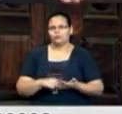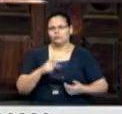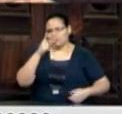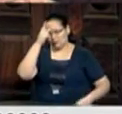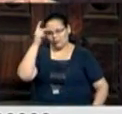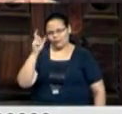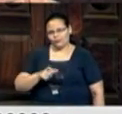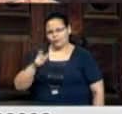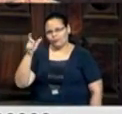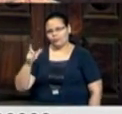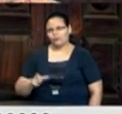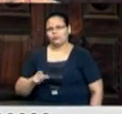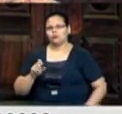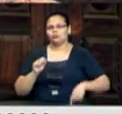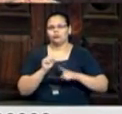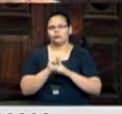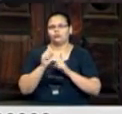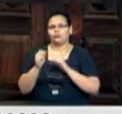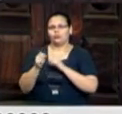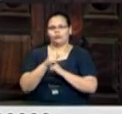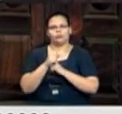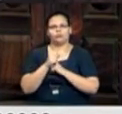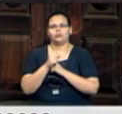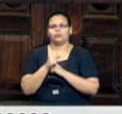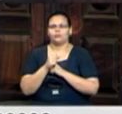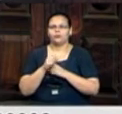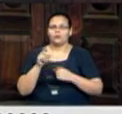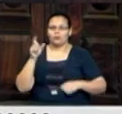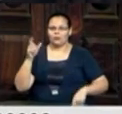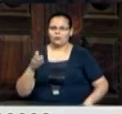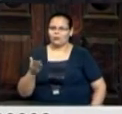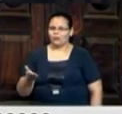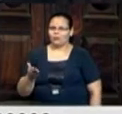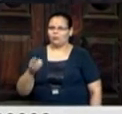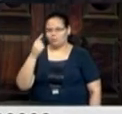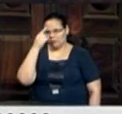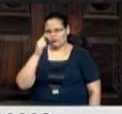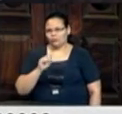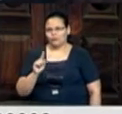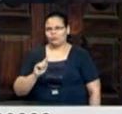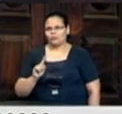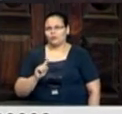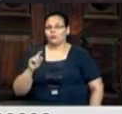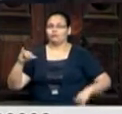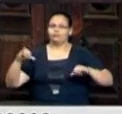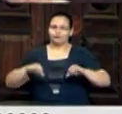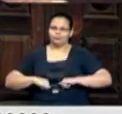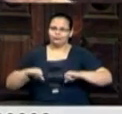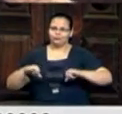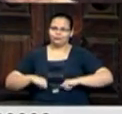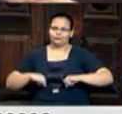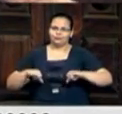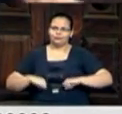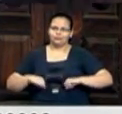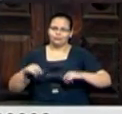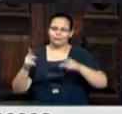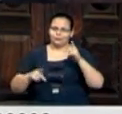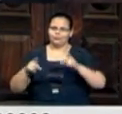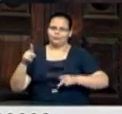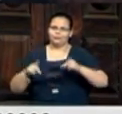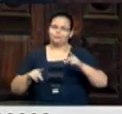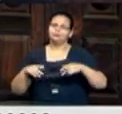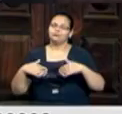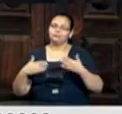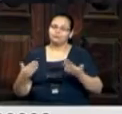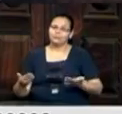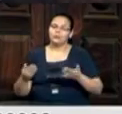que são exigidas pela sociedade. Este daí não sabe o que é o sofrimento e a dor de um povo.